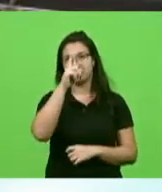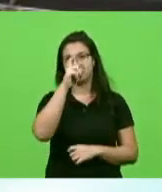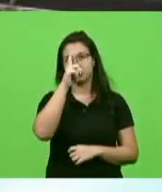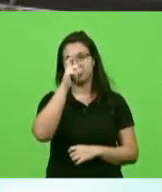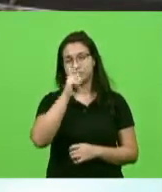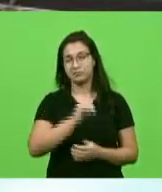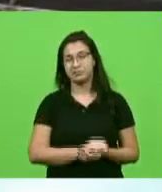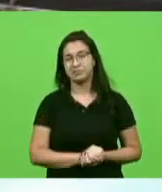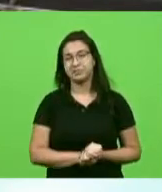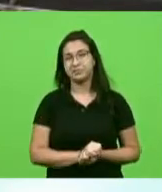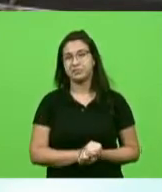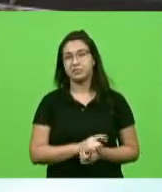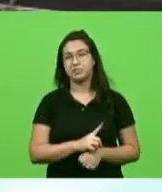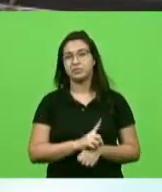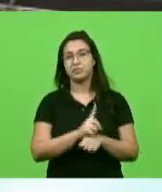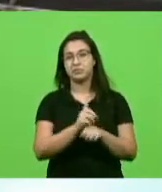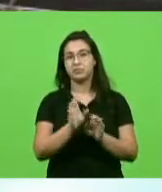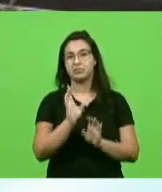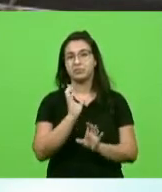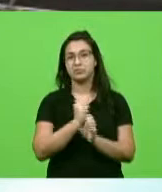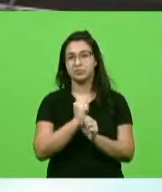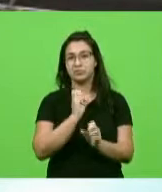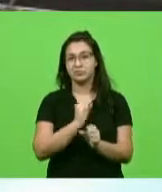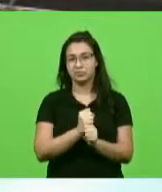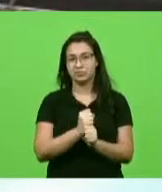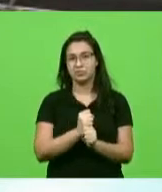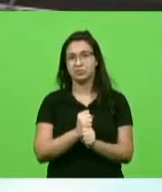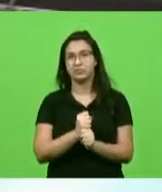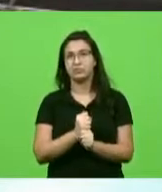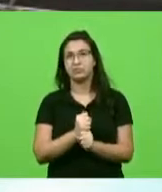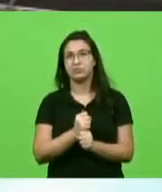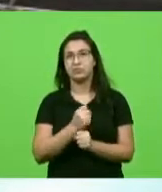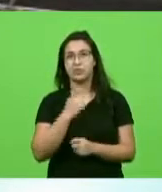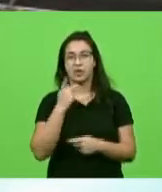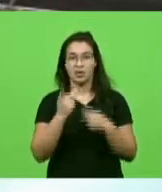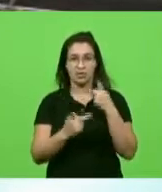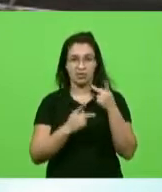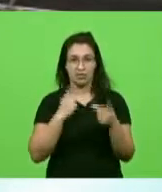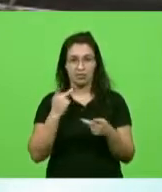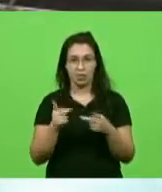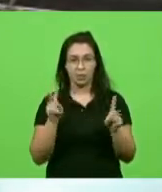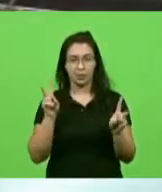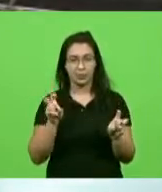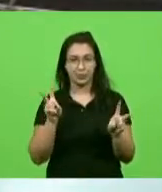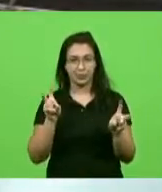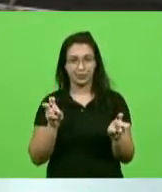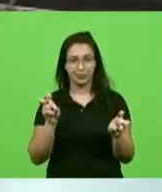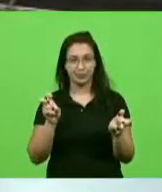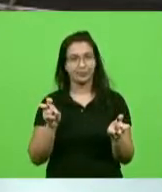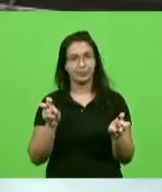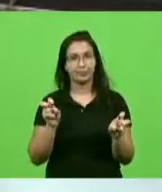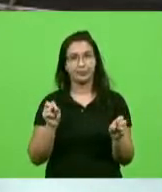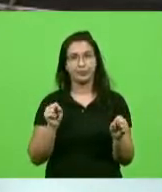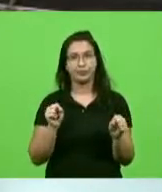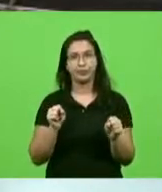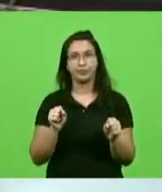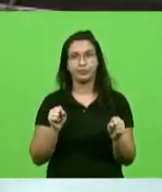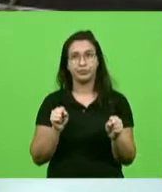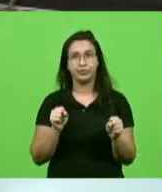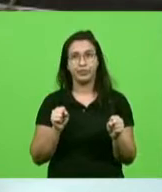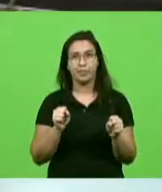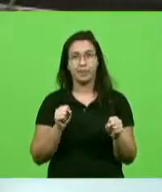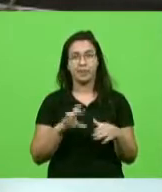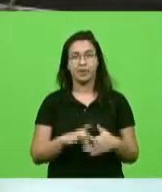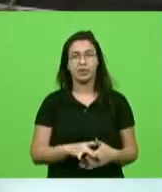DGE 54/2020 da Diretoria de Contas, assim se pronunciou, abre aspas, o chefe